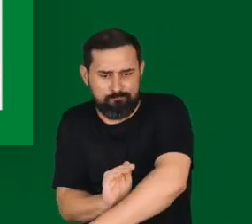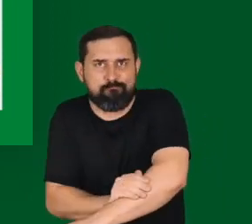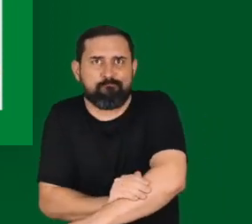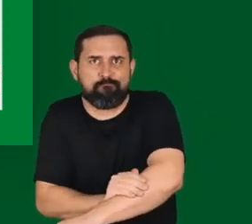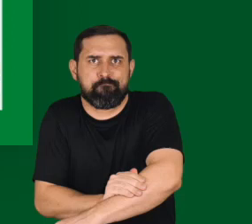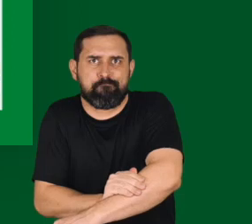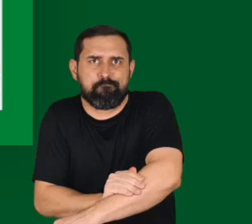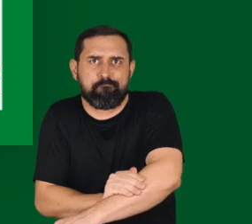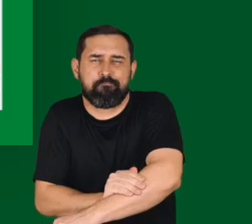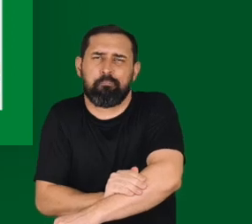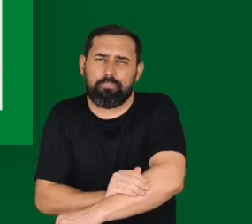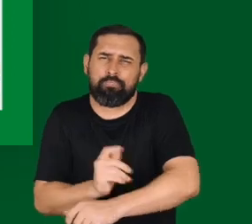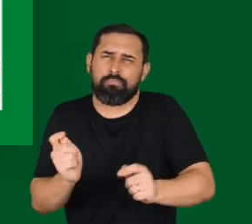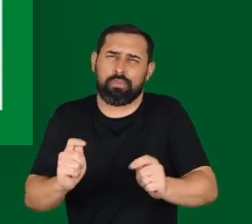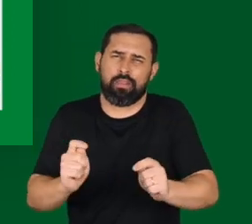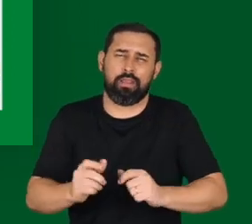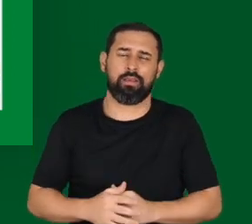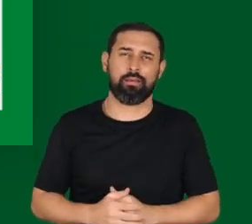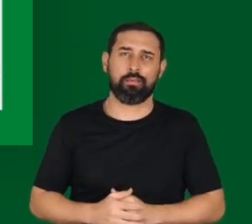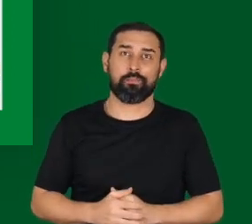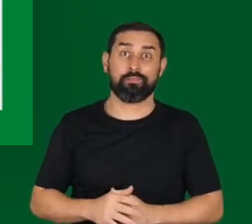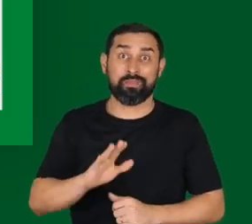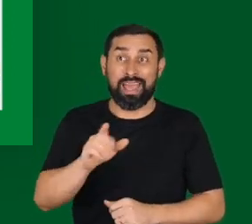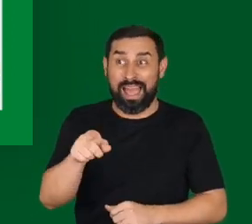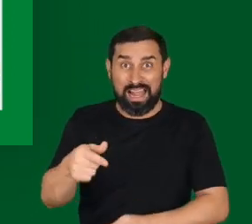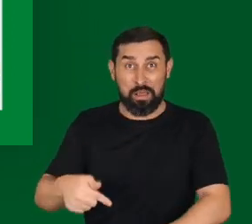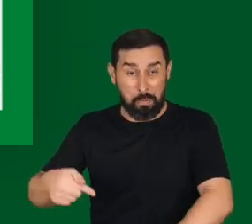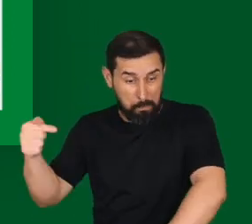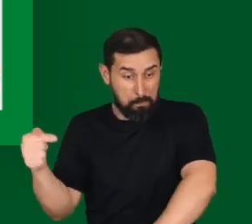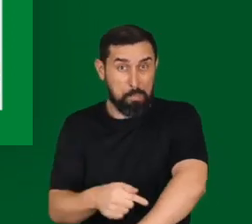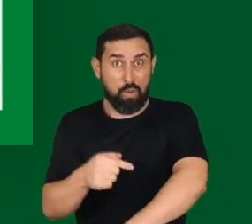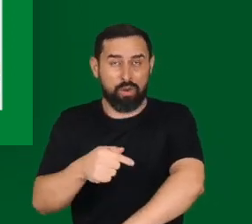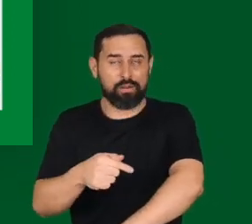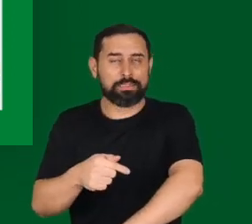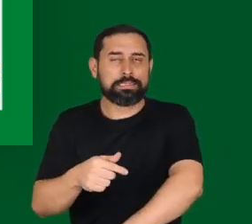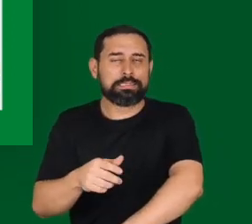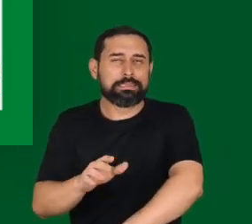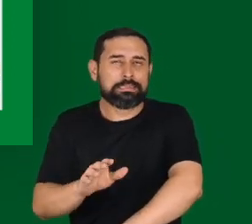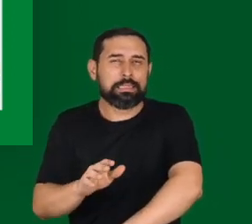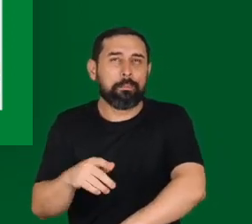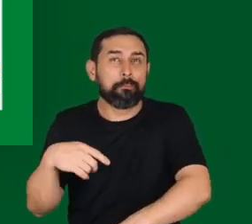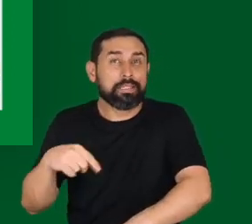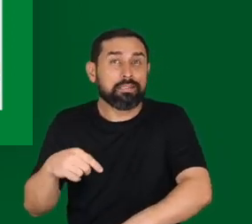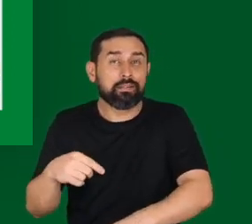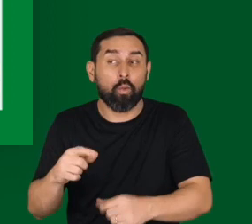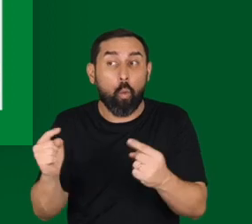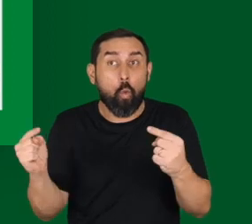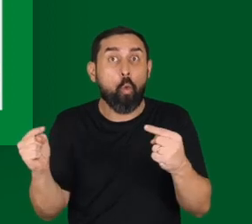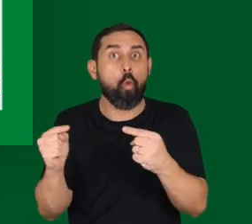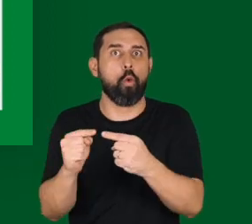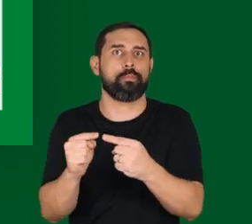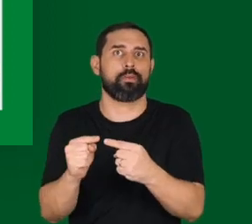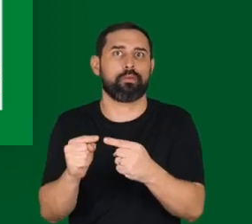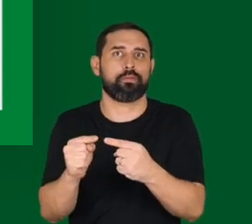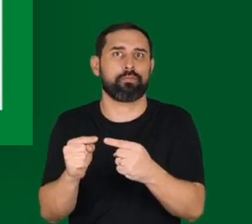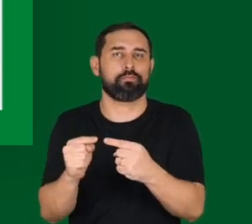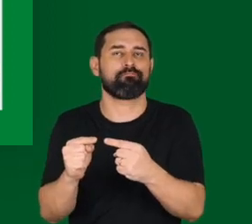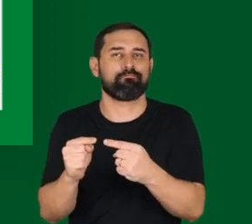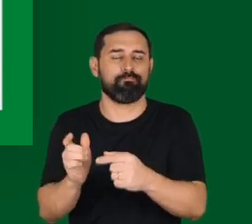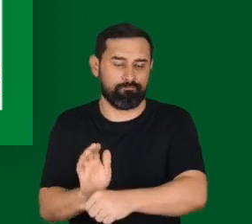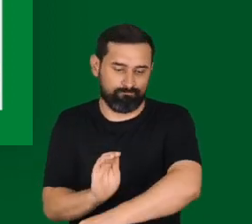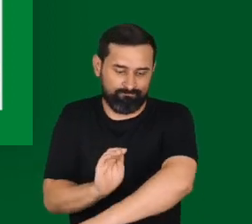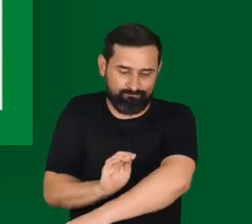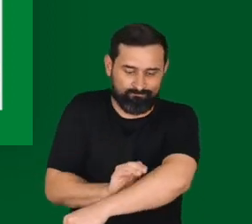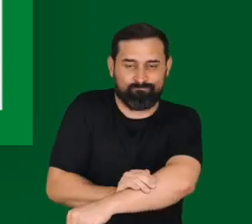ferida. Lembrando que o ideal é que seja um preenchimento de ferida com dispositivo adequado, né?